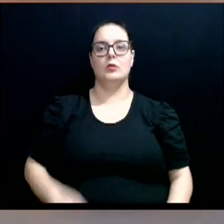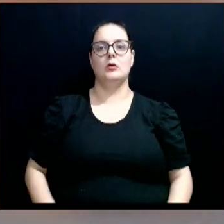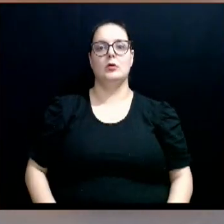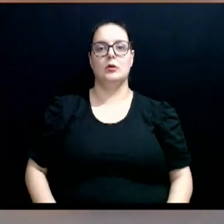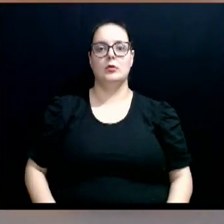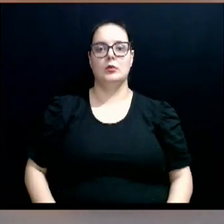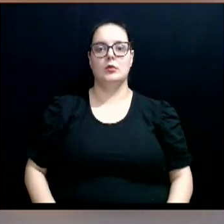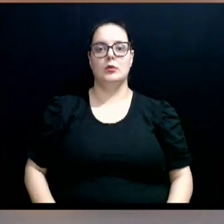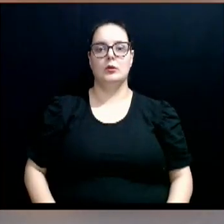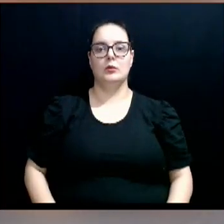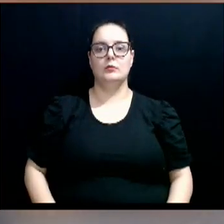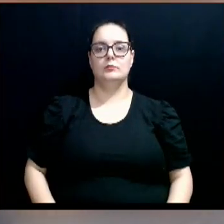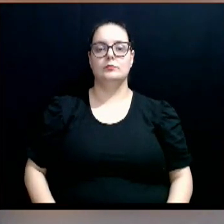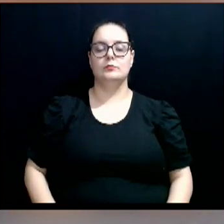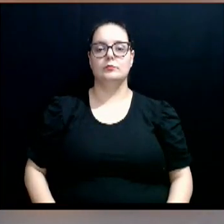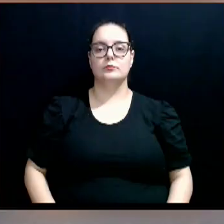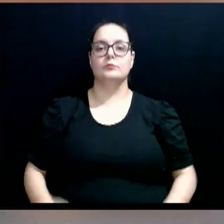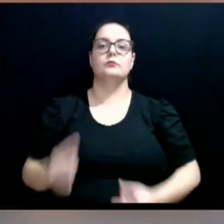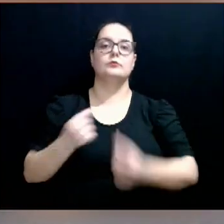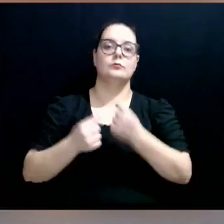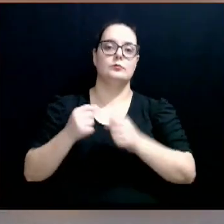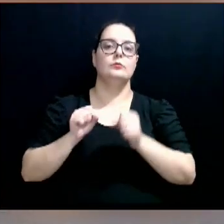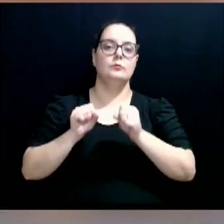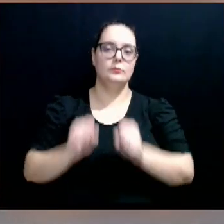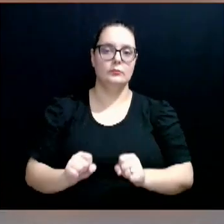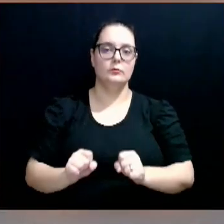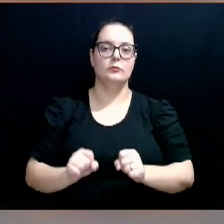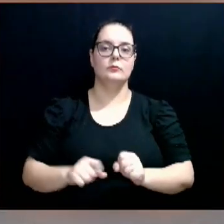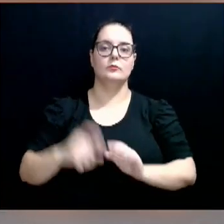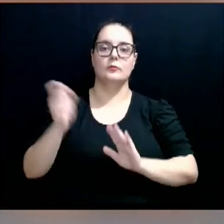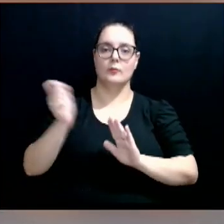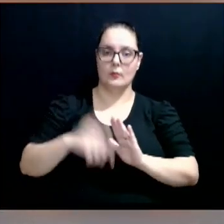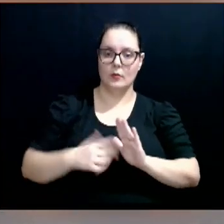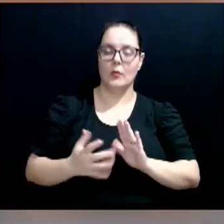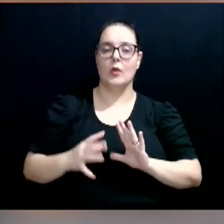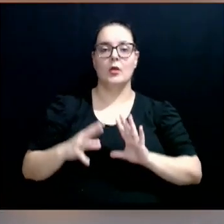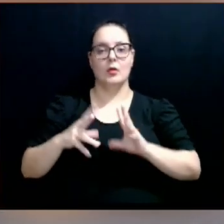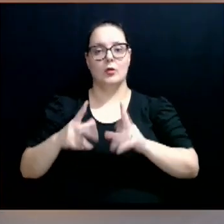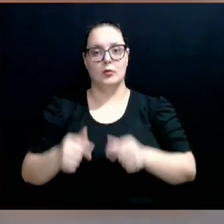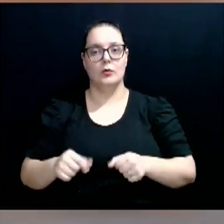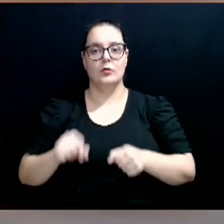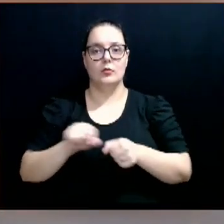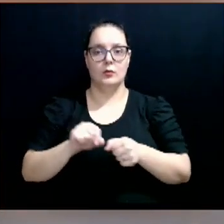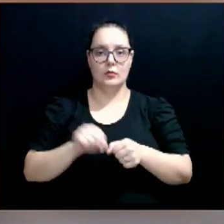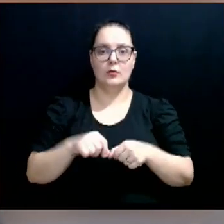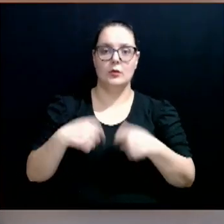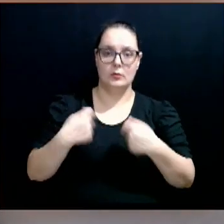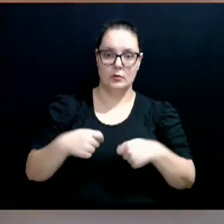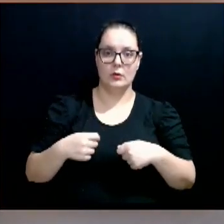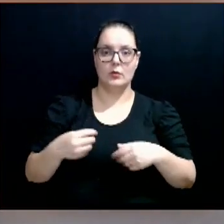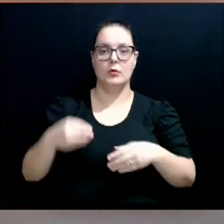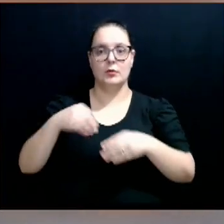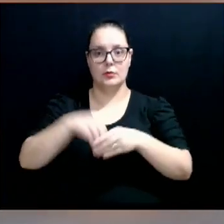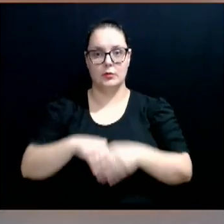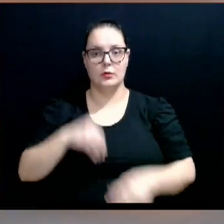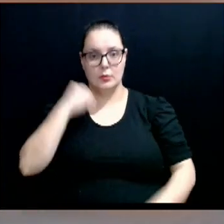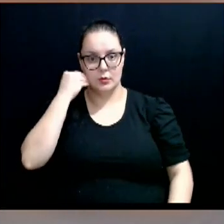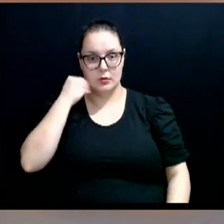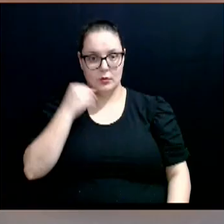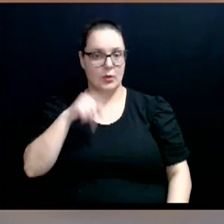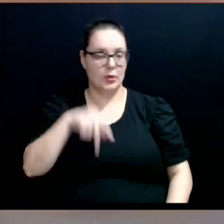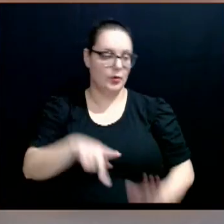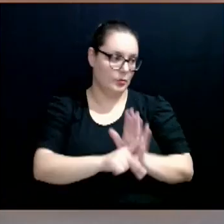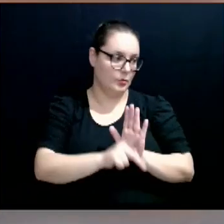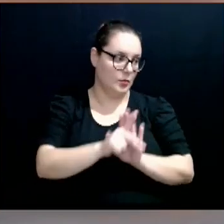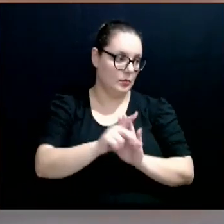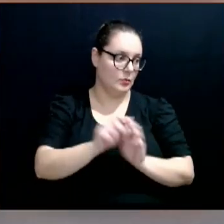de Finanças possa executar tudo aquilo que se faz necessário dentro da sua expertise. É um projeto de ajuste